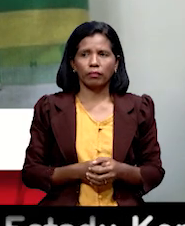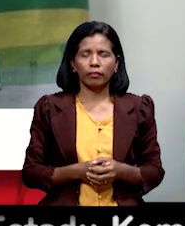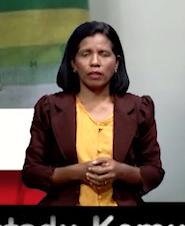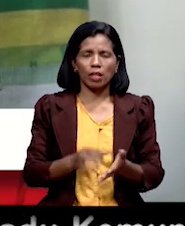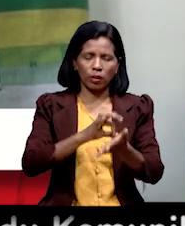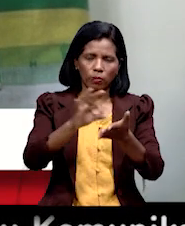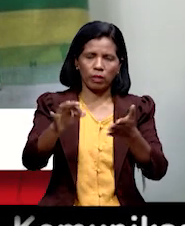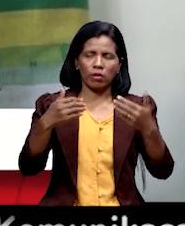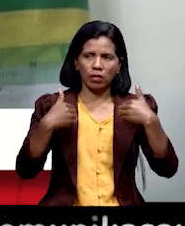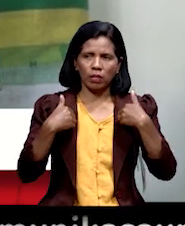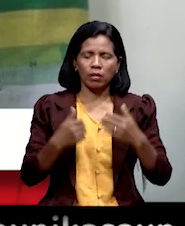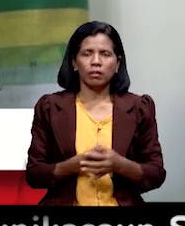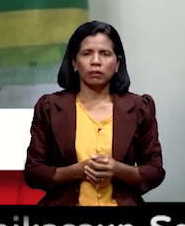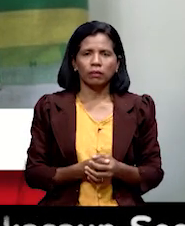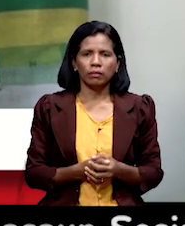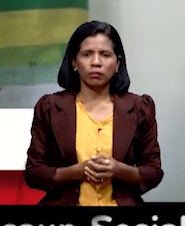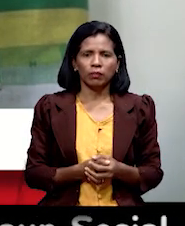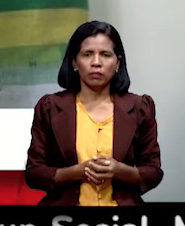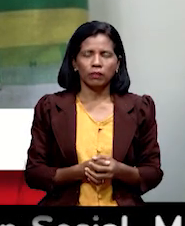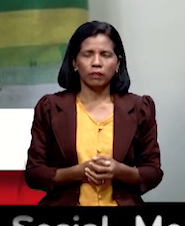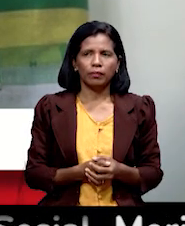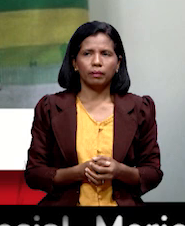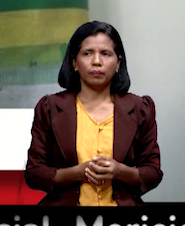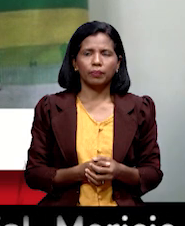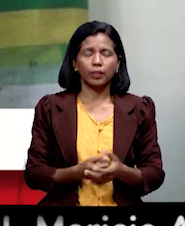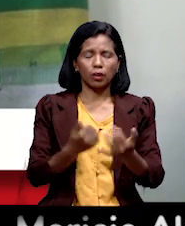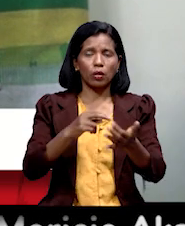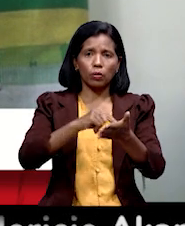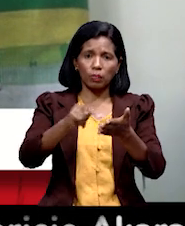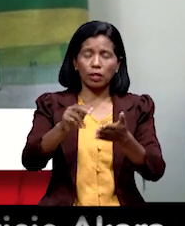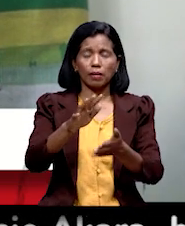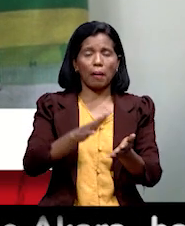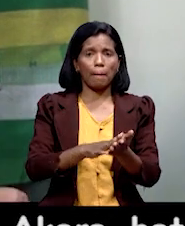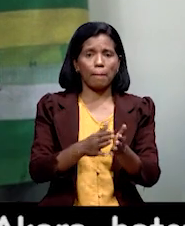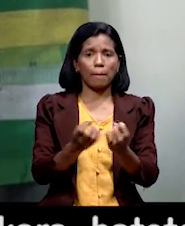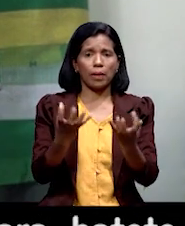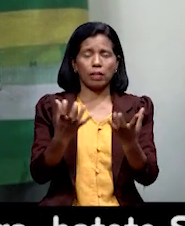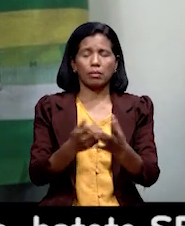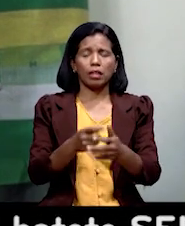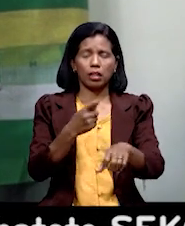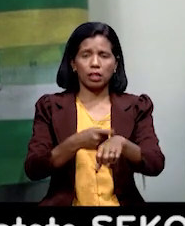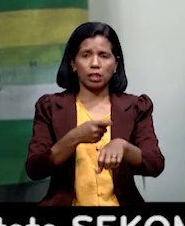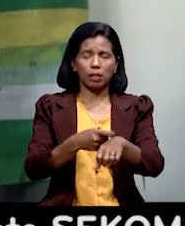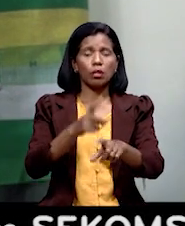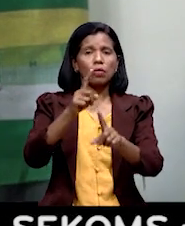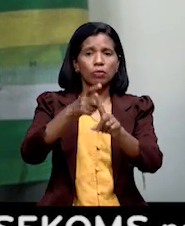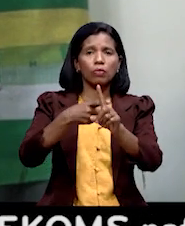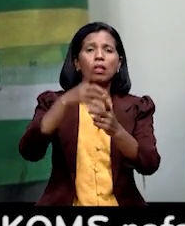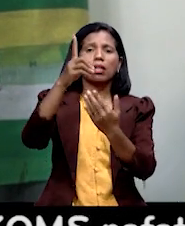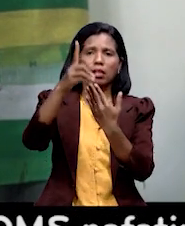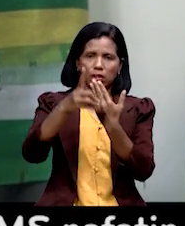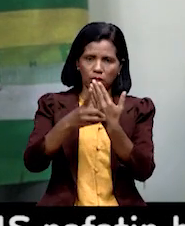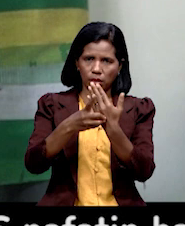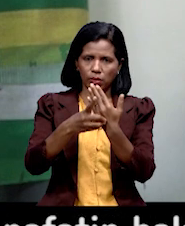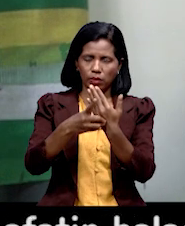ihe ita guardau número ida maka asli umaka iha tempo iha fulan dezembro ita